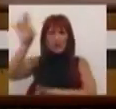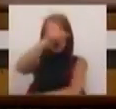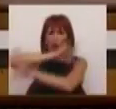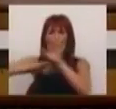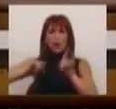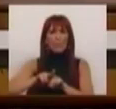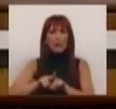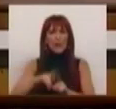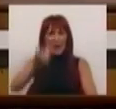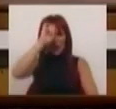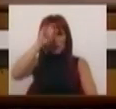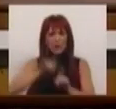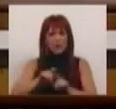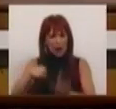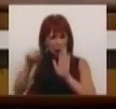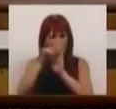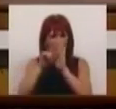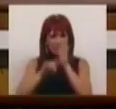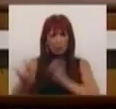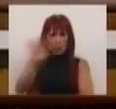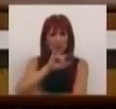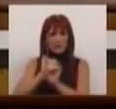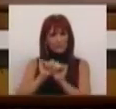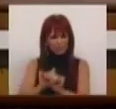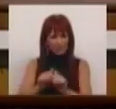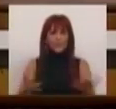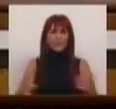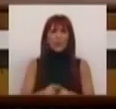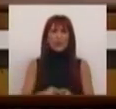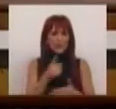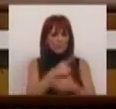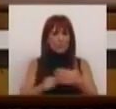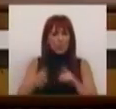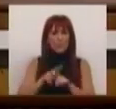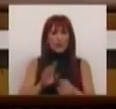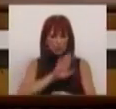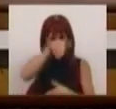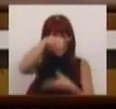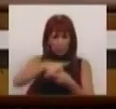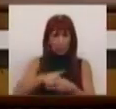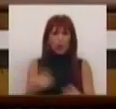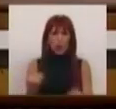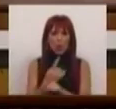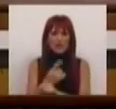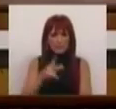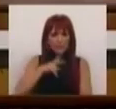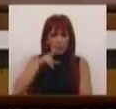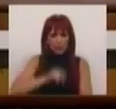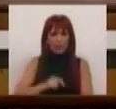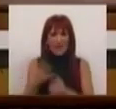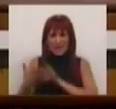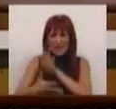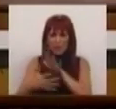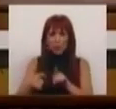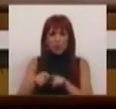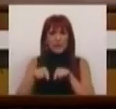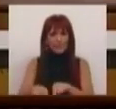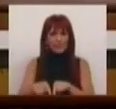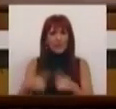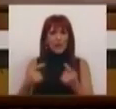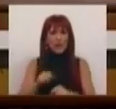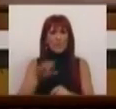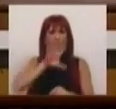europeus em respeito pelas normas comunitárias. Os rácios de incorporação de produtos nacional nas indústrias detidas